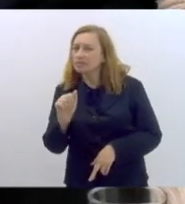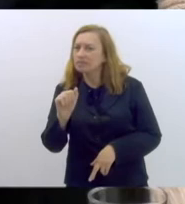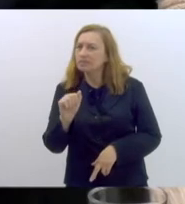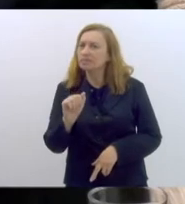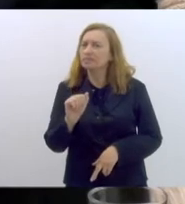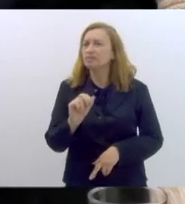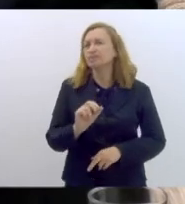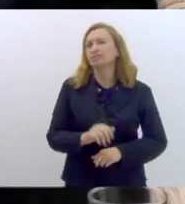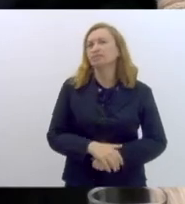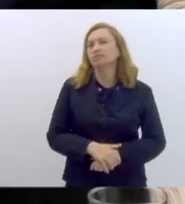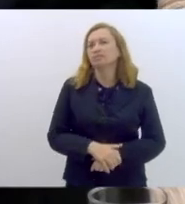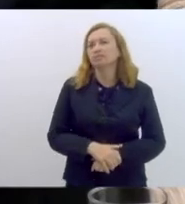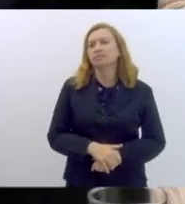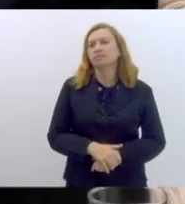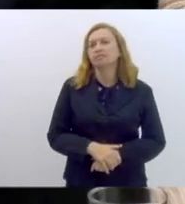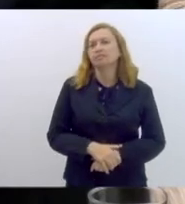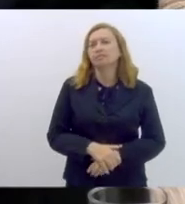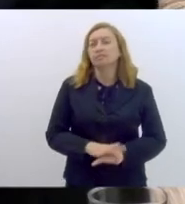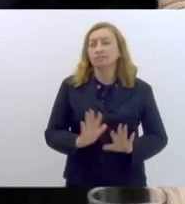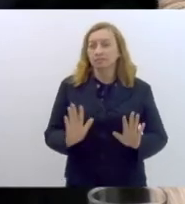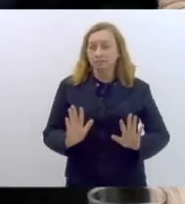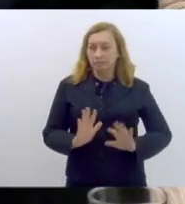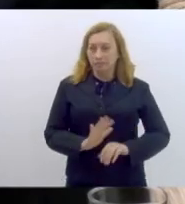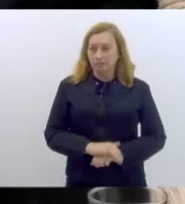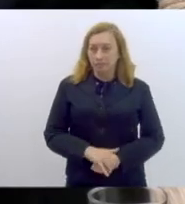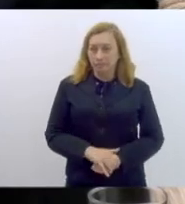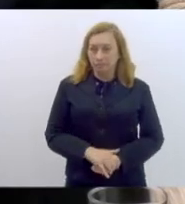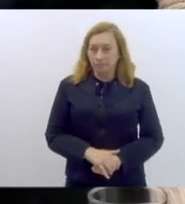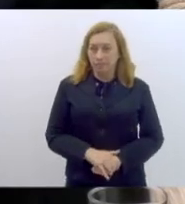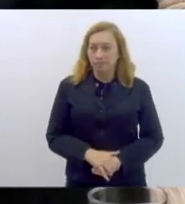líquida? Hoje em dia...